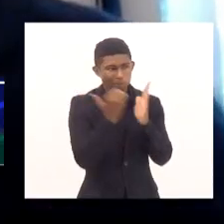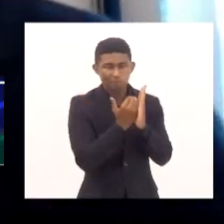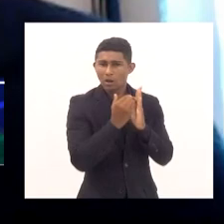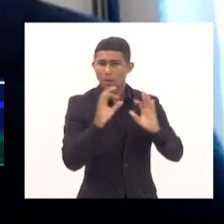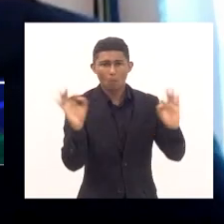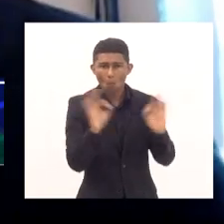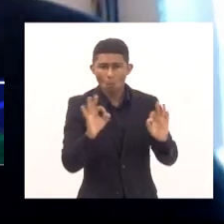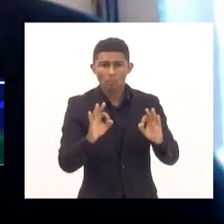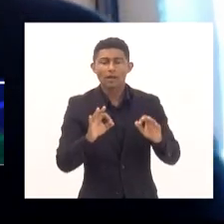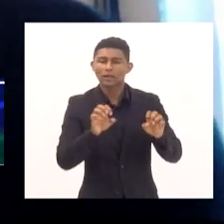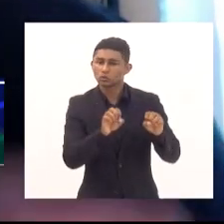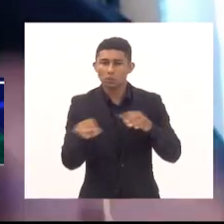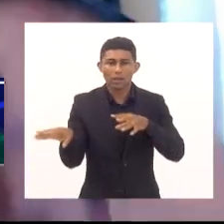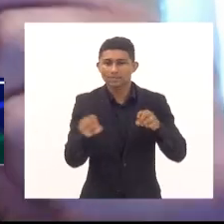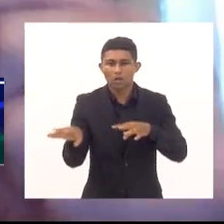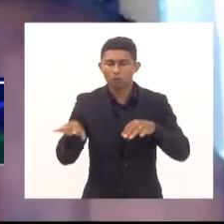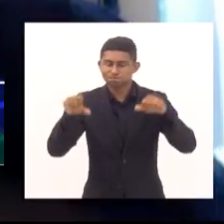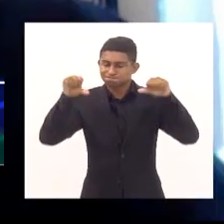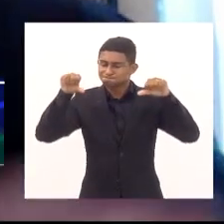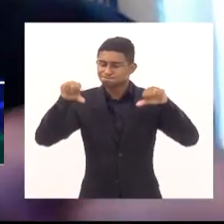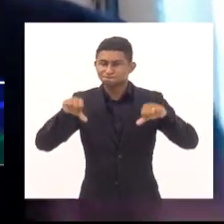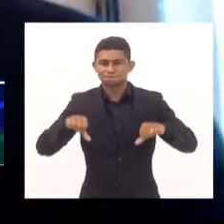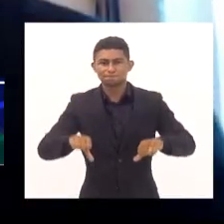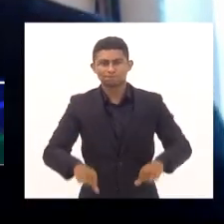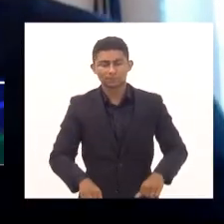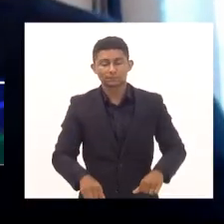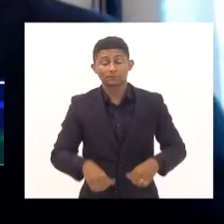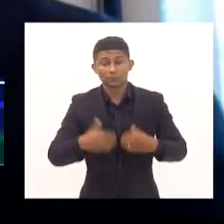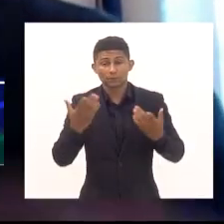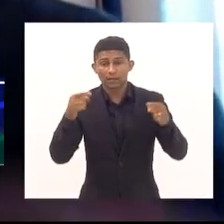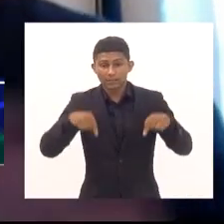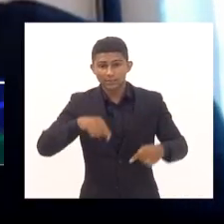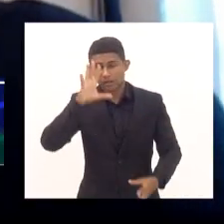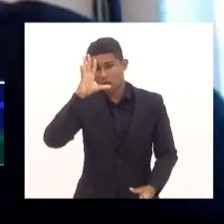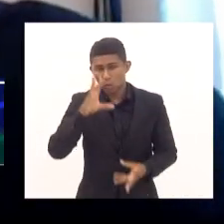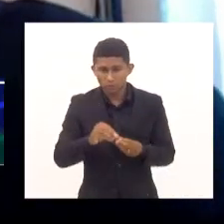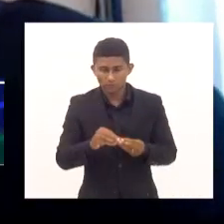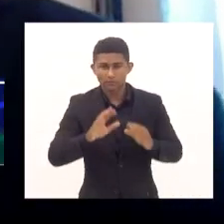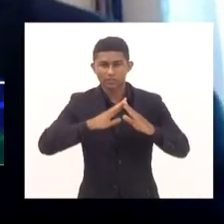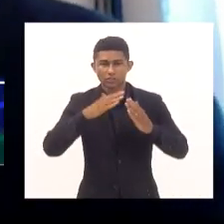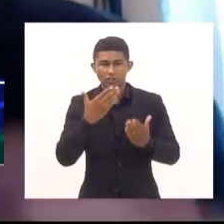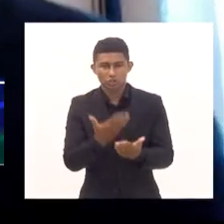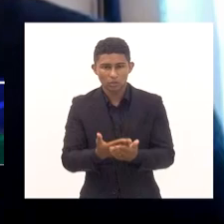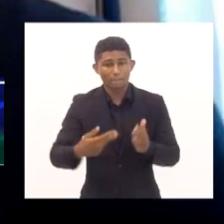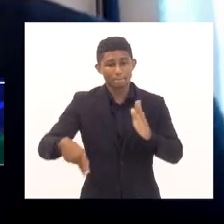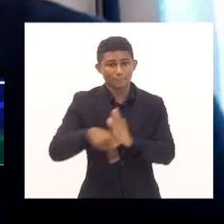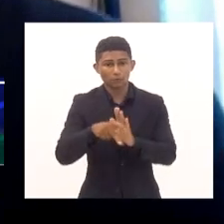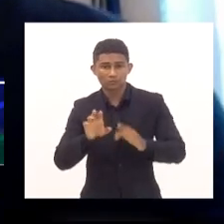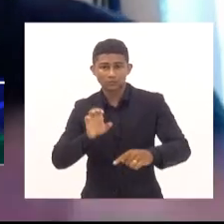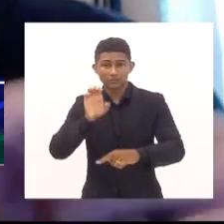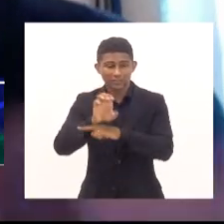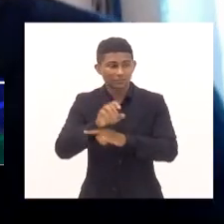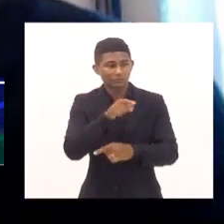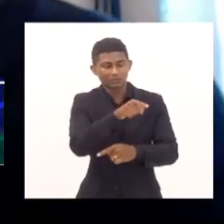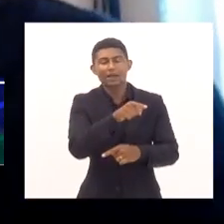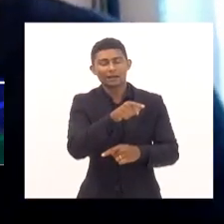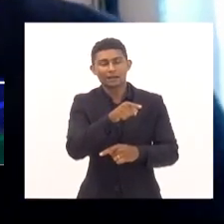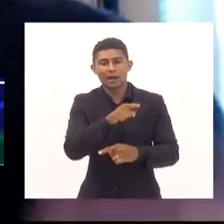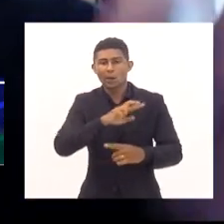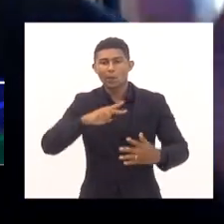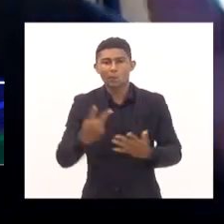concluo dizendo, as escolas estaduais tiveram recorde de evasão